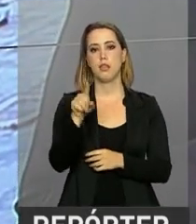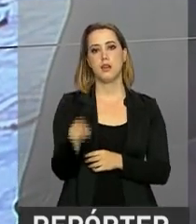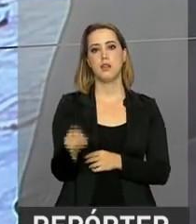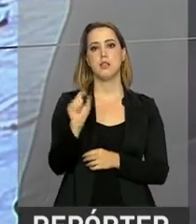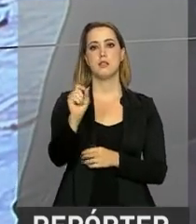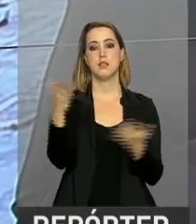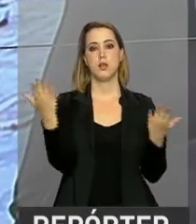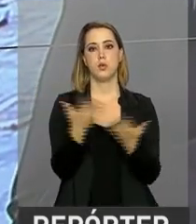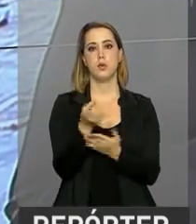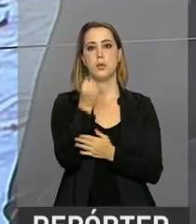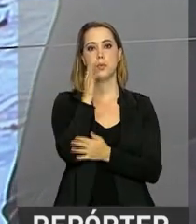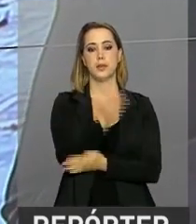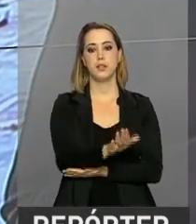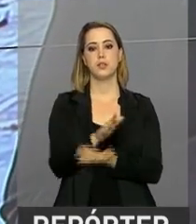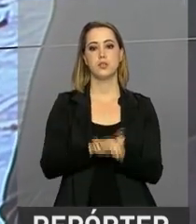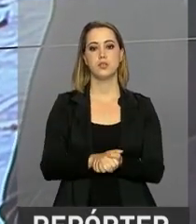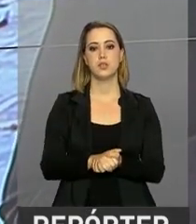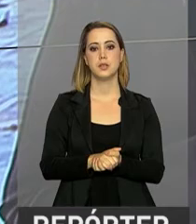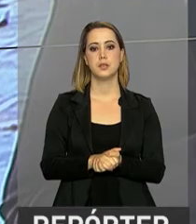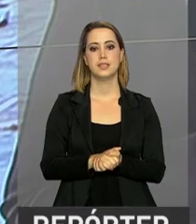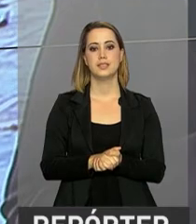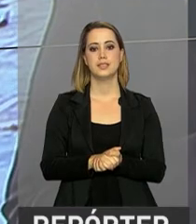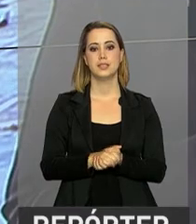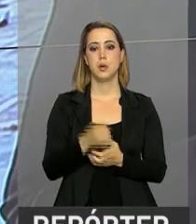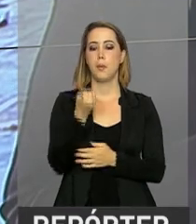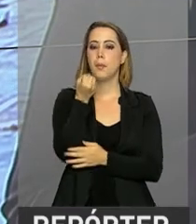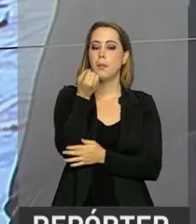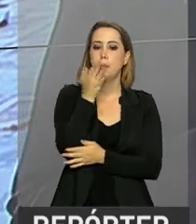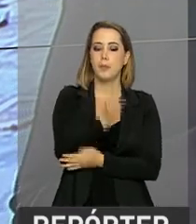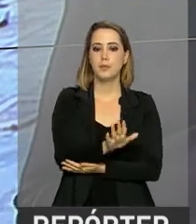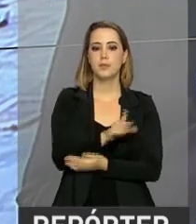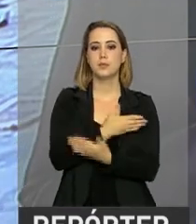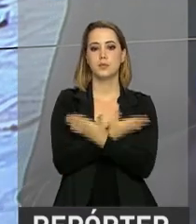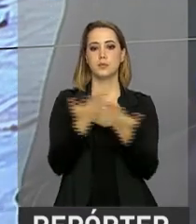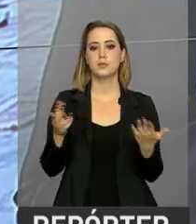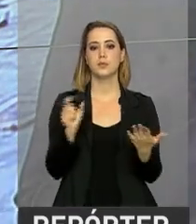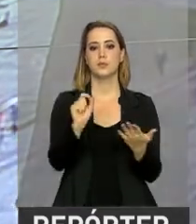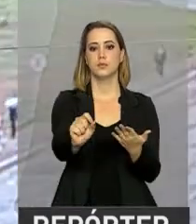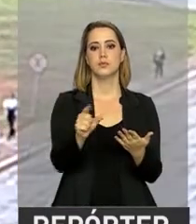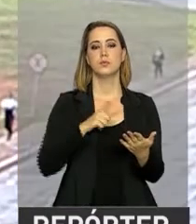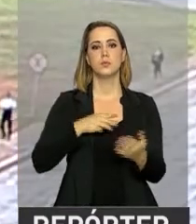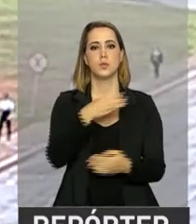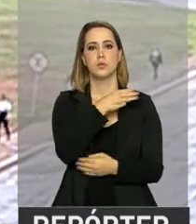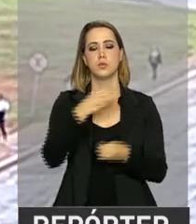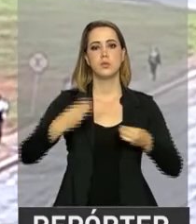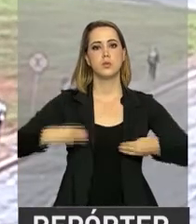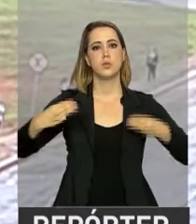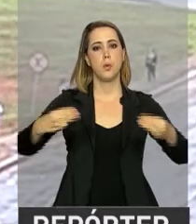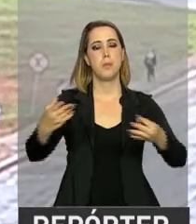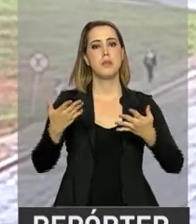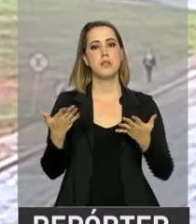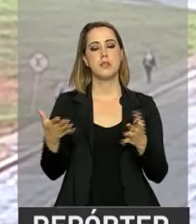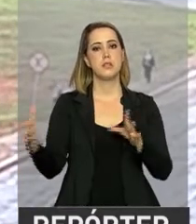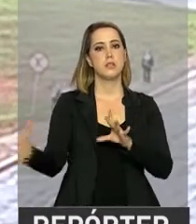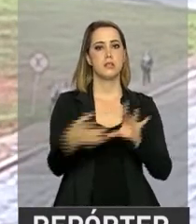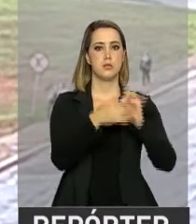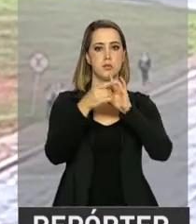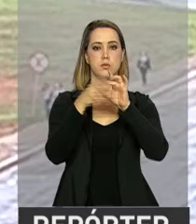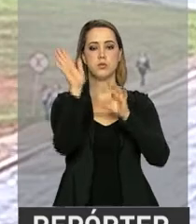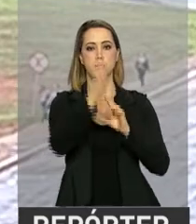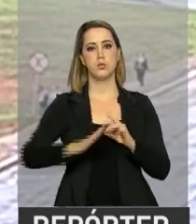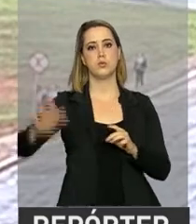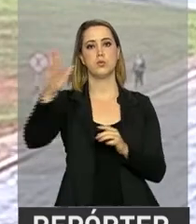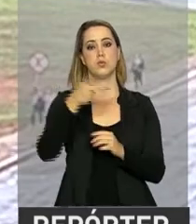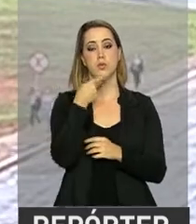Olá, Beatriz, boa tarde. Boa tarde, Zé Luiz. Boa tarde a todos. O Ministério da Integração Nacional